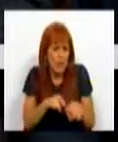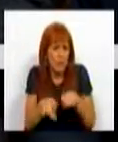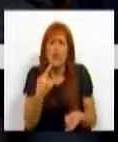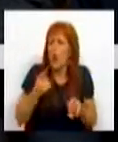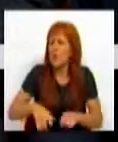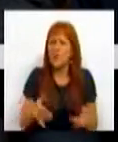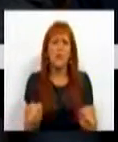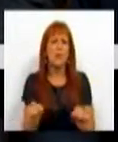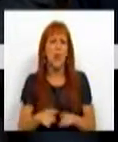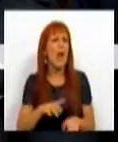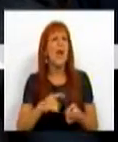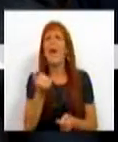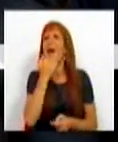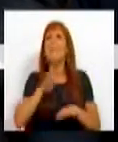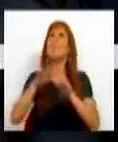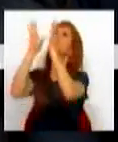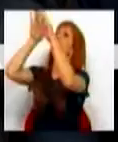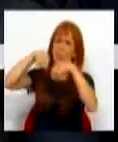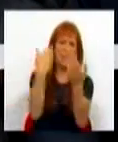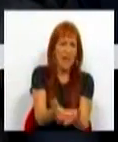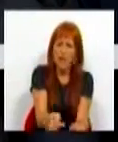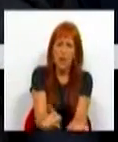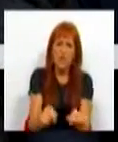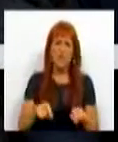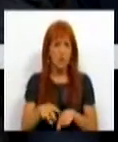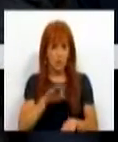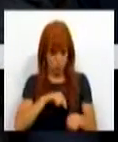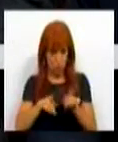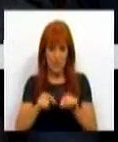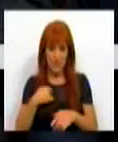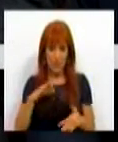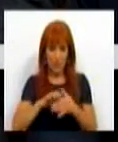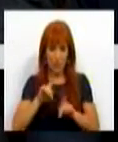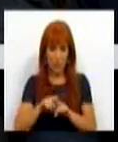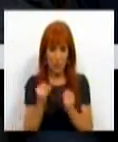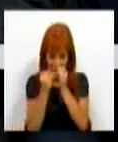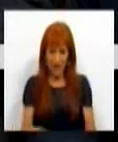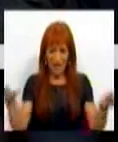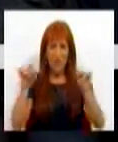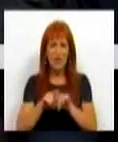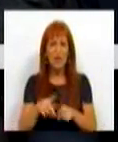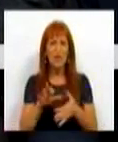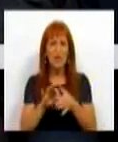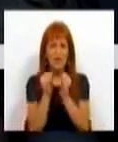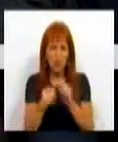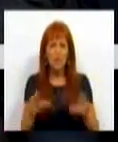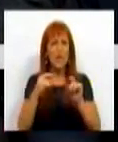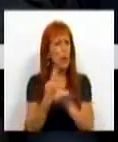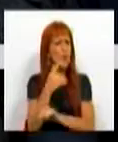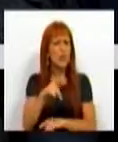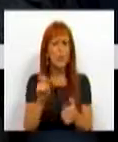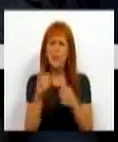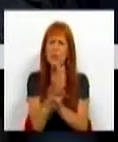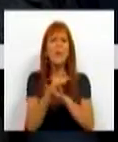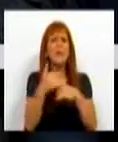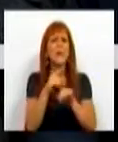uma vez, não é por graça do Divino Espírito Santo. Mas não foi só isso. Os senhores, no que diz respeito à inovação, tinha uma coisa que era a